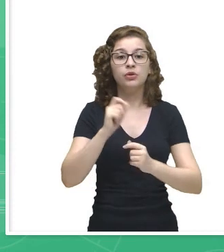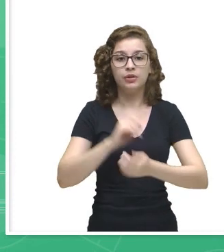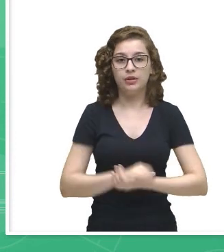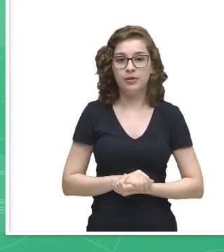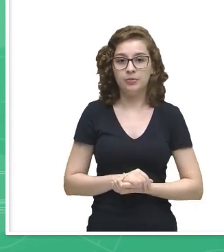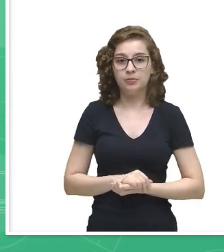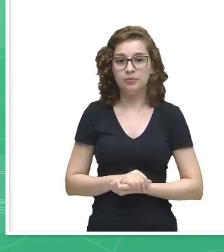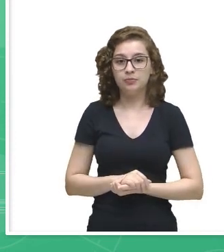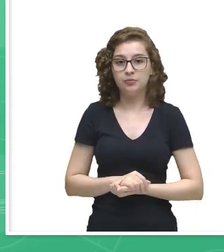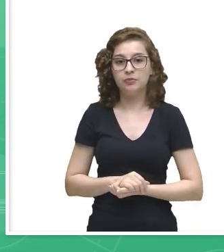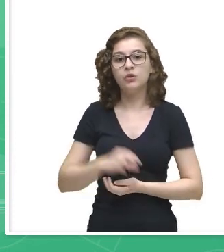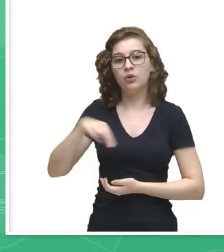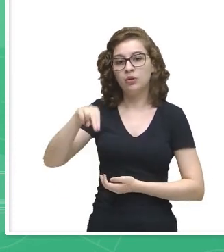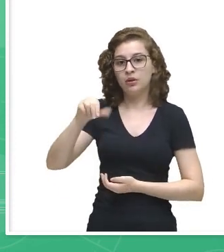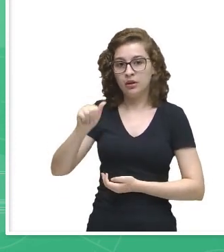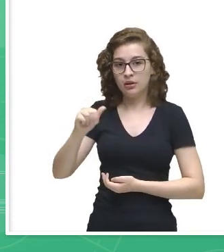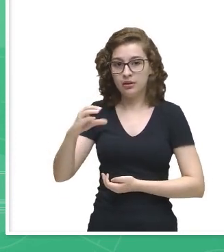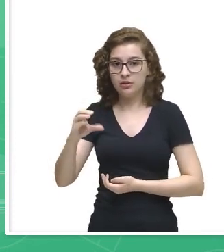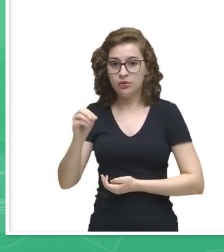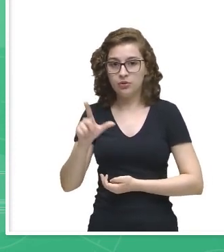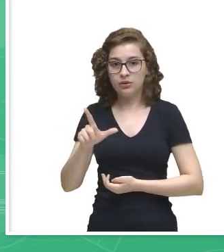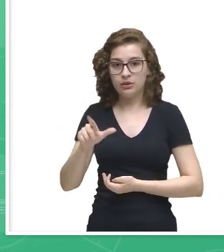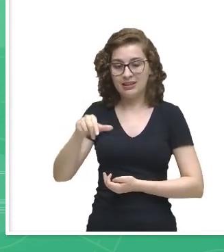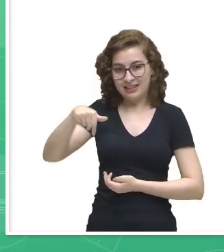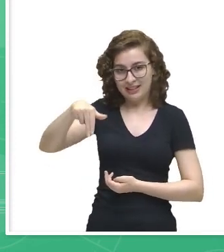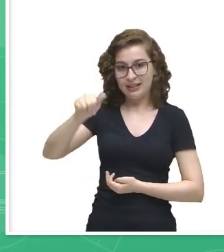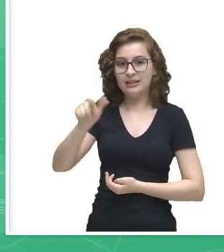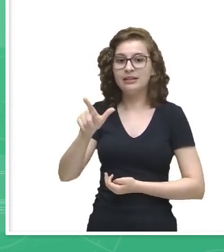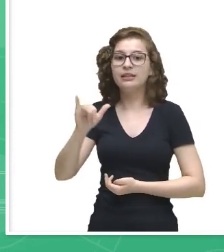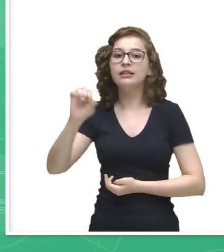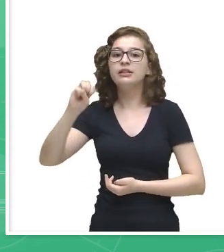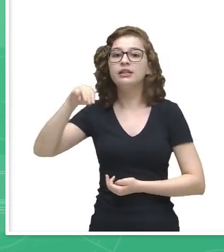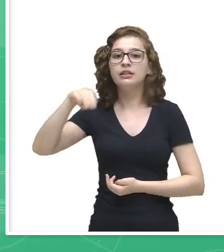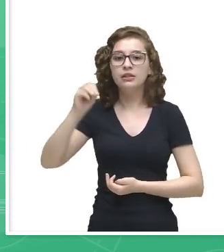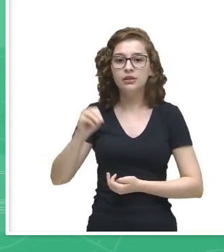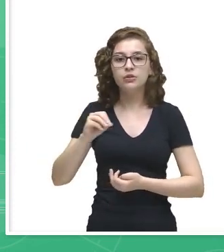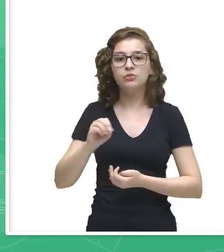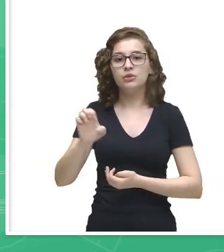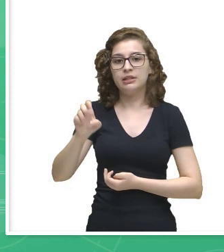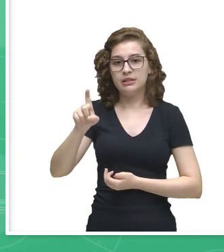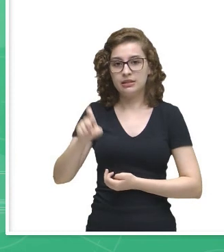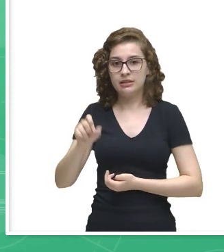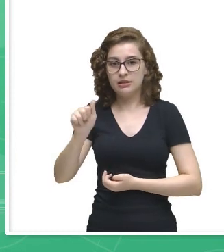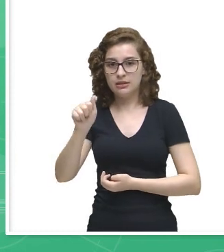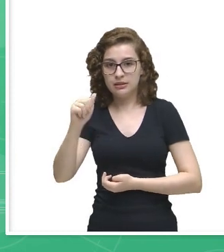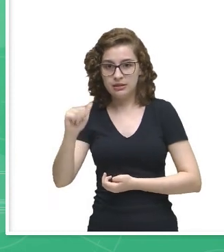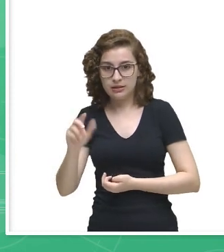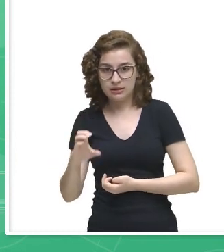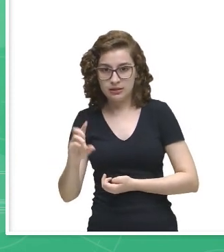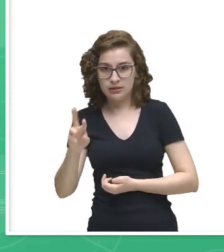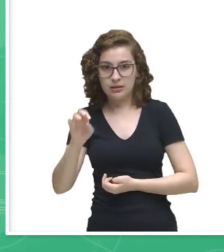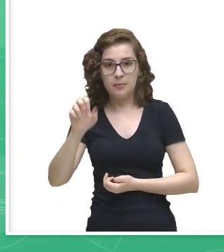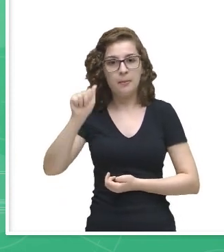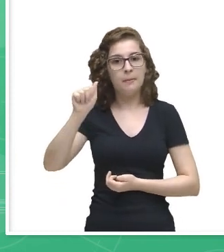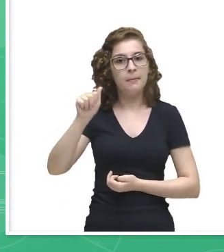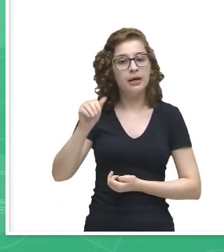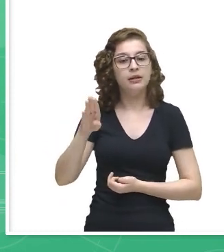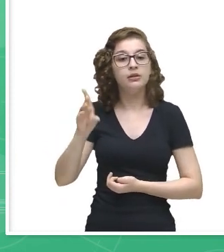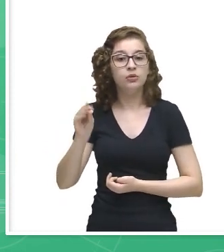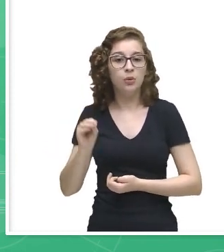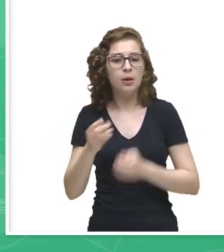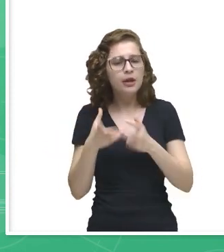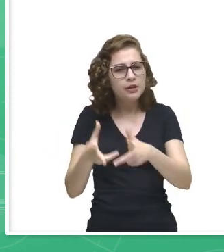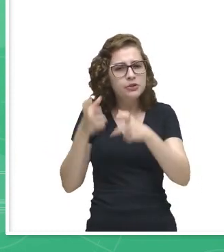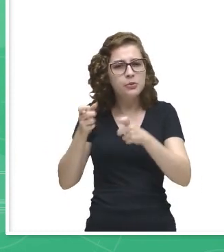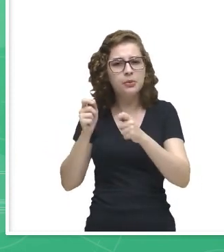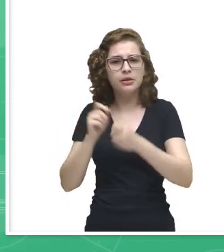nacionalismo exacerbado. Observando o tom patriótico exacerbado do texto, podemos ver que a ideia de